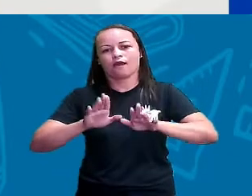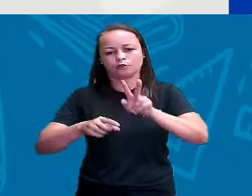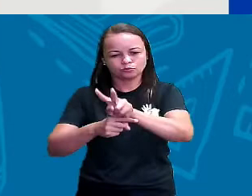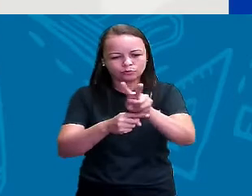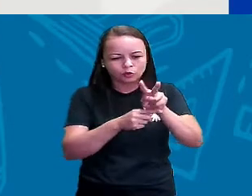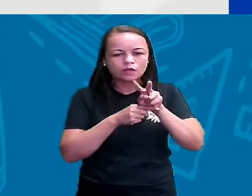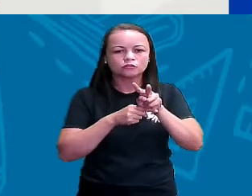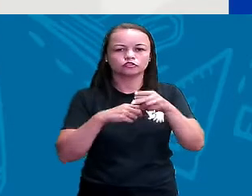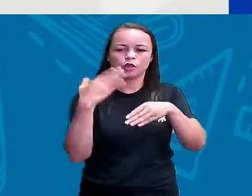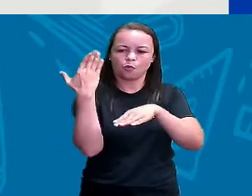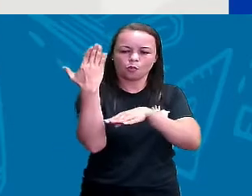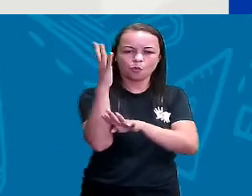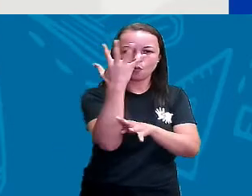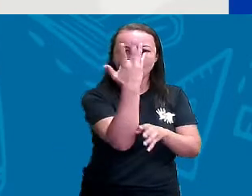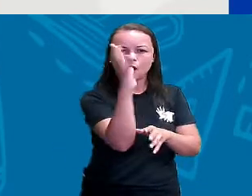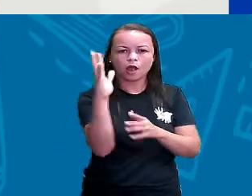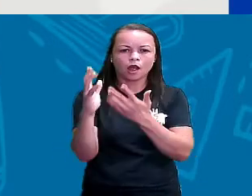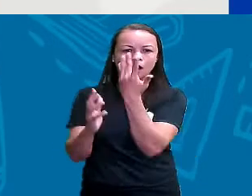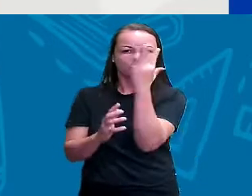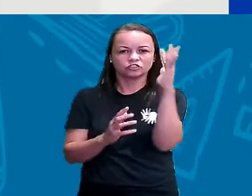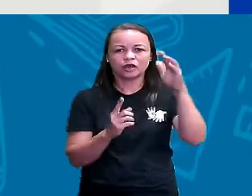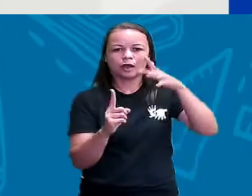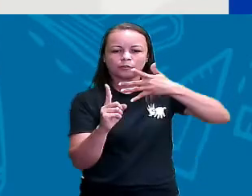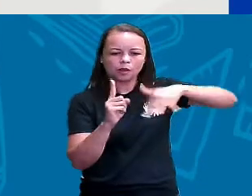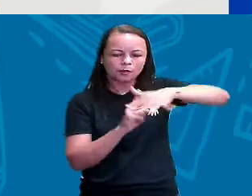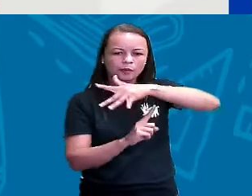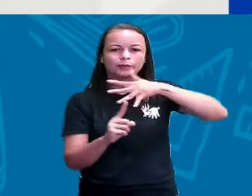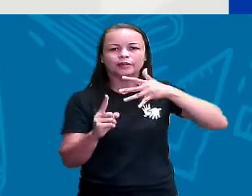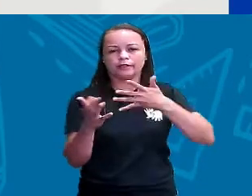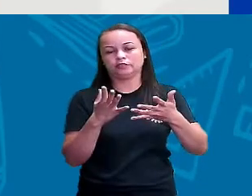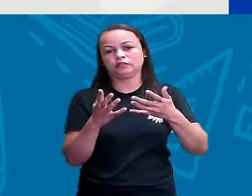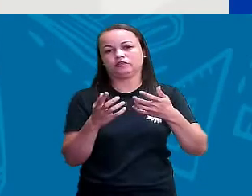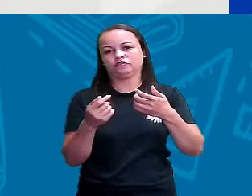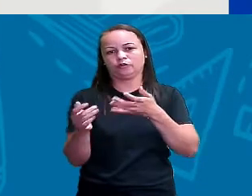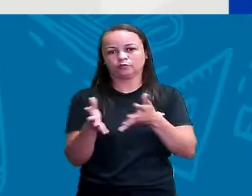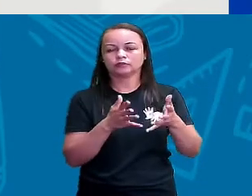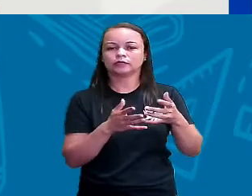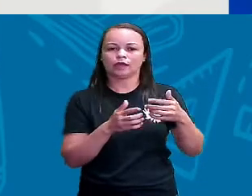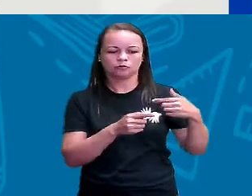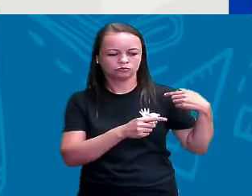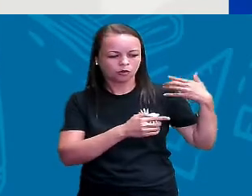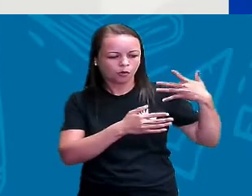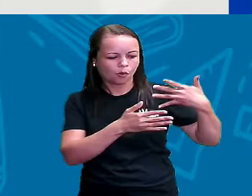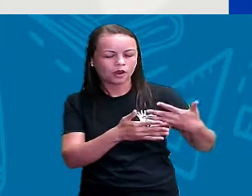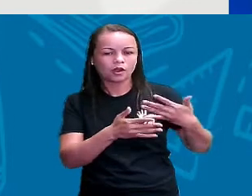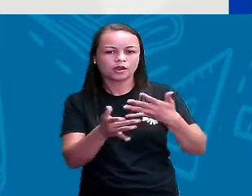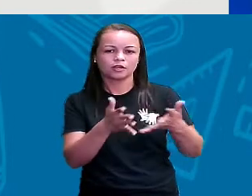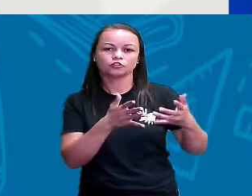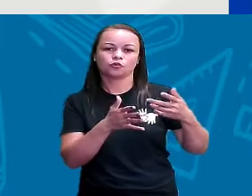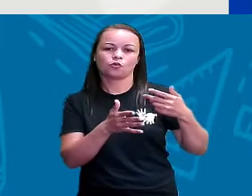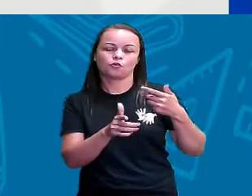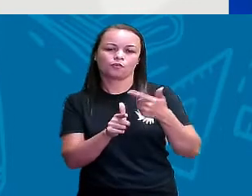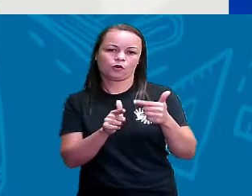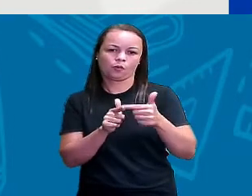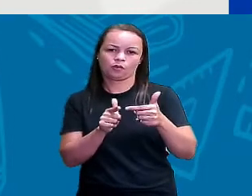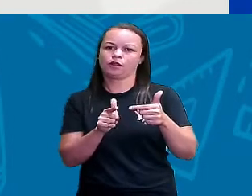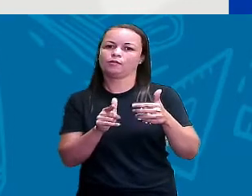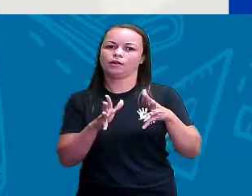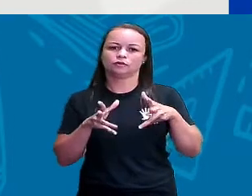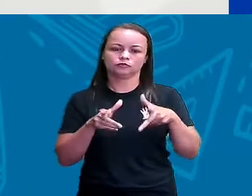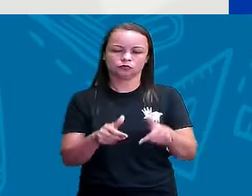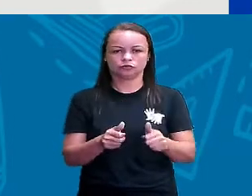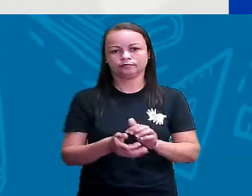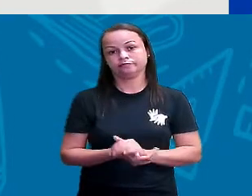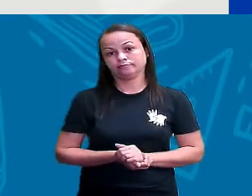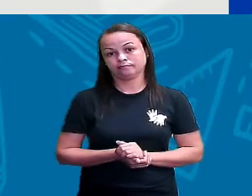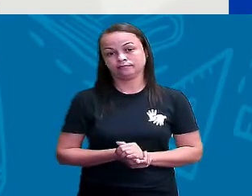a gente vai estar colocando em risco as futuras gerações, tá certo? Afinal, o nosso planeta Terra é